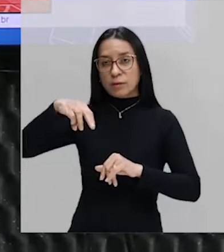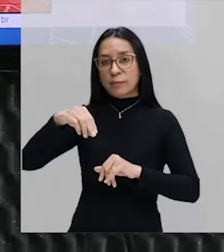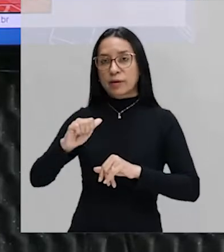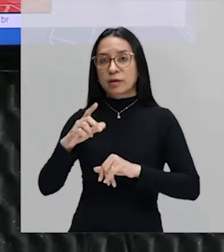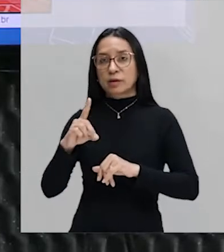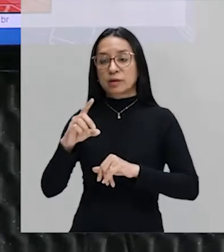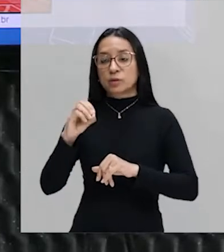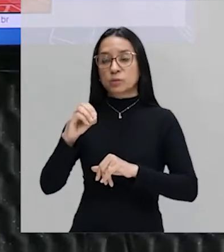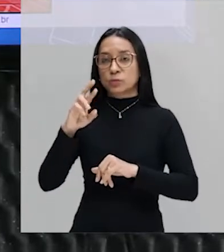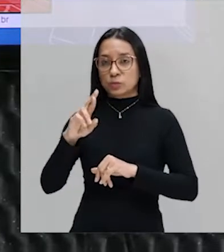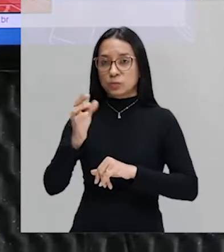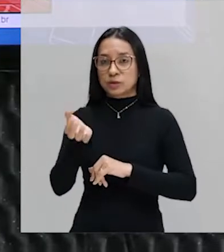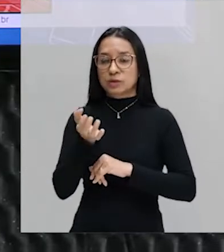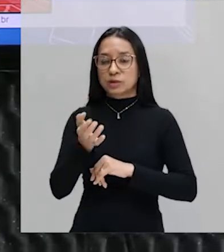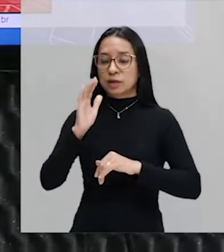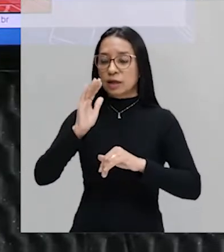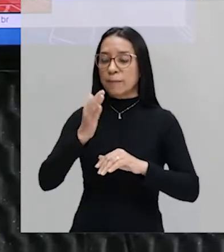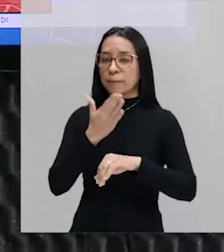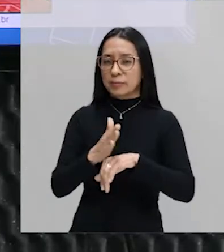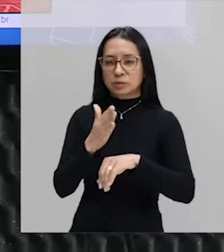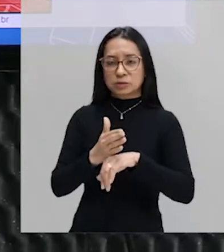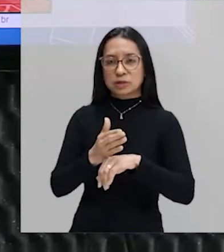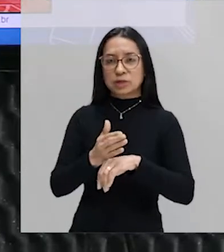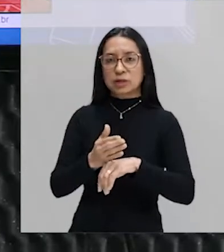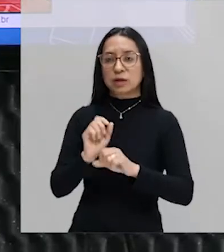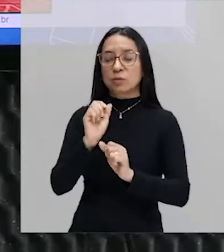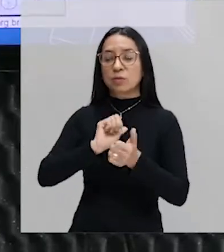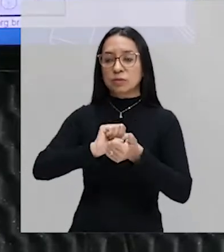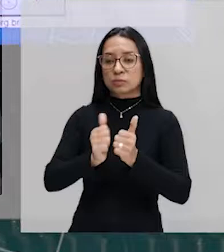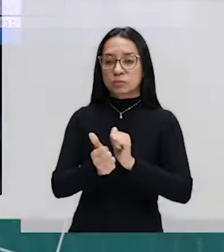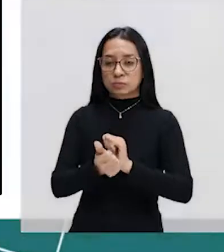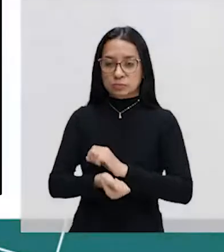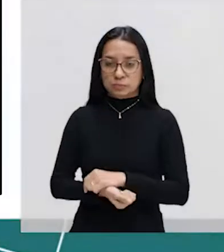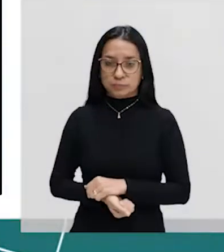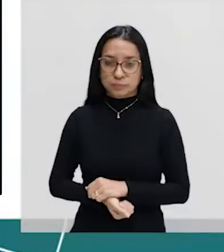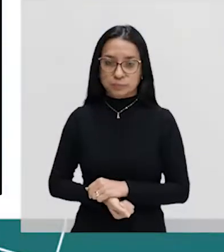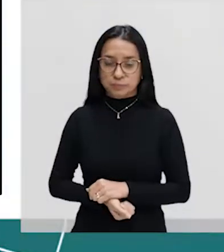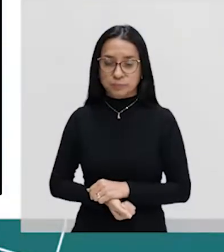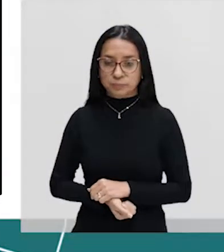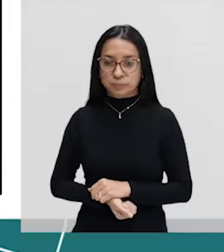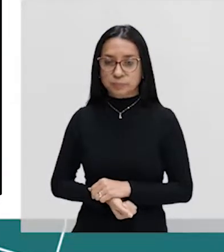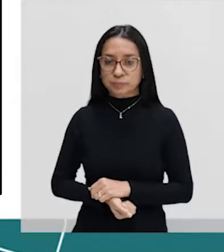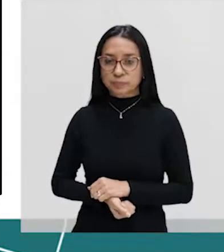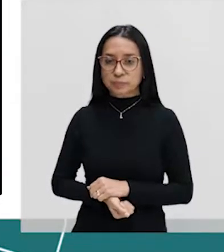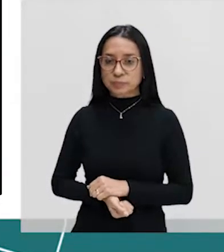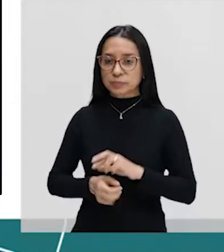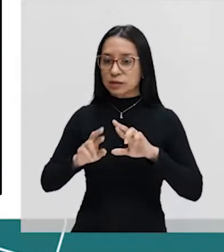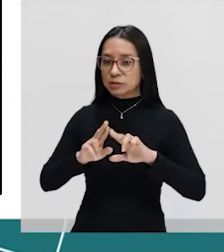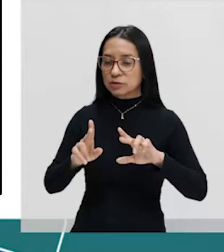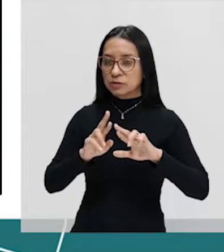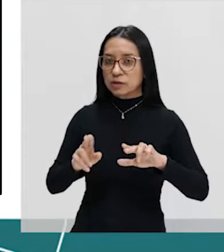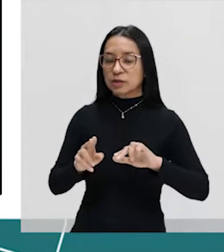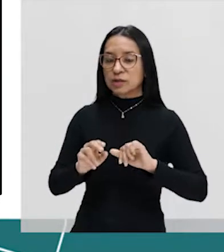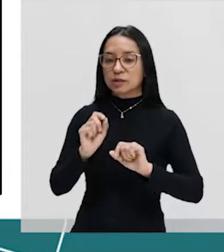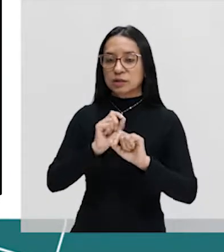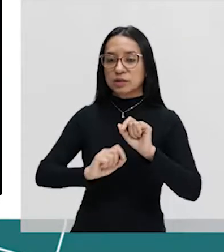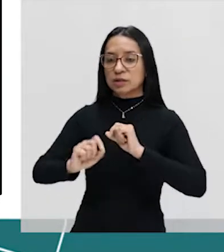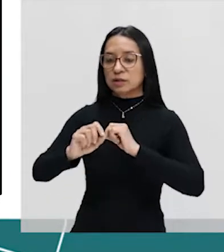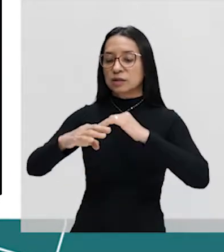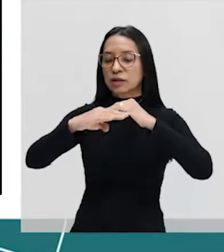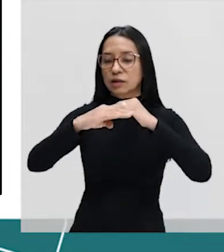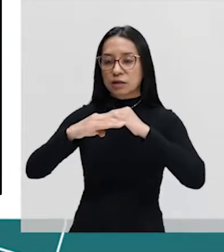alguma modalidade, para ele que vai ser ali adaptada. Então, a diferença entre igualdade e